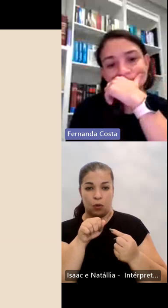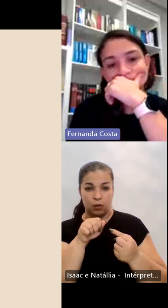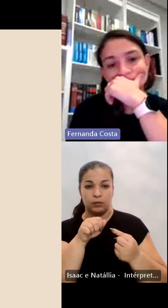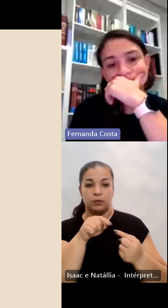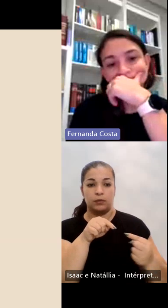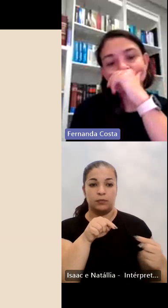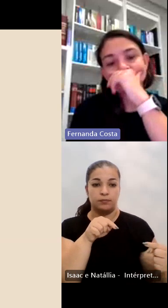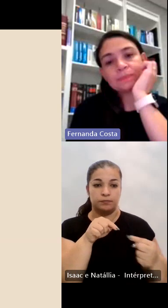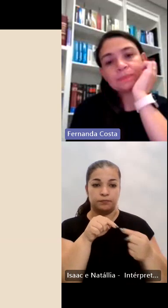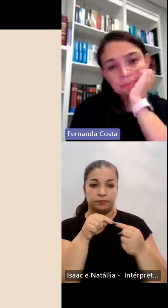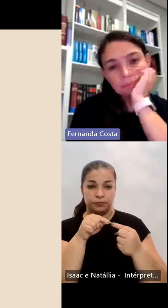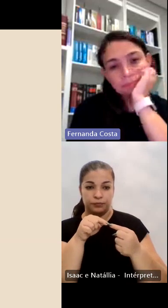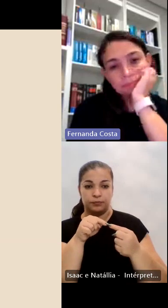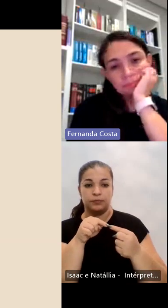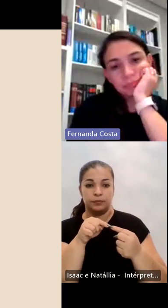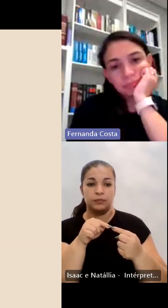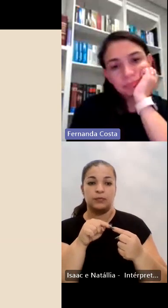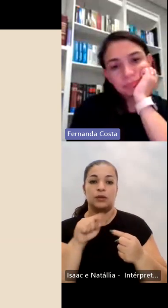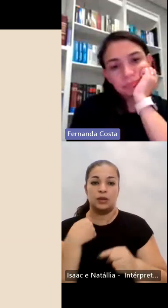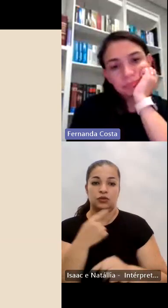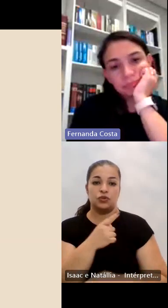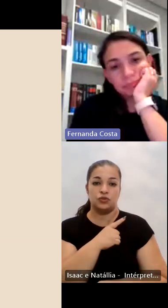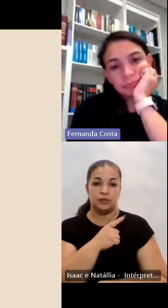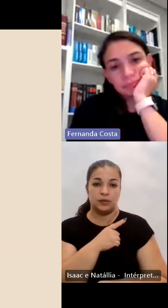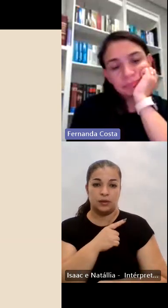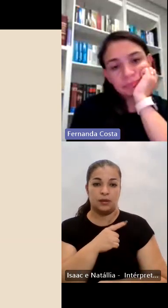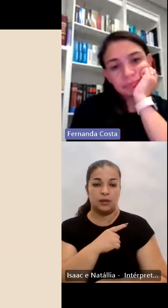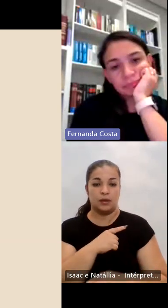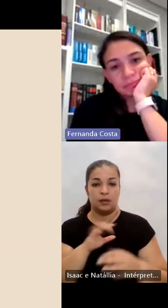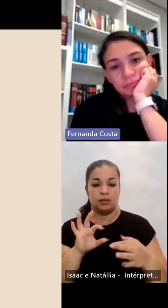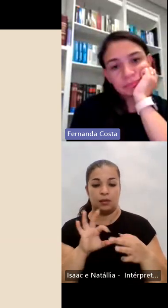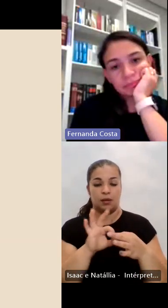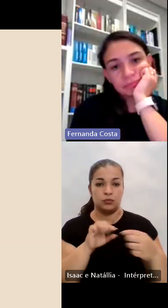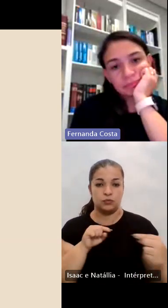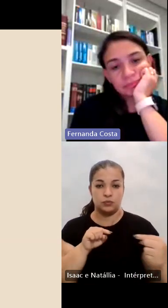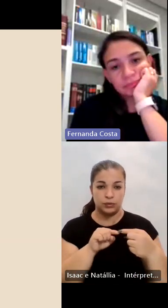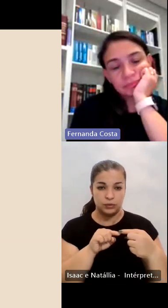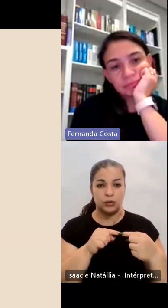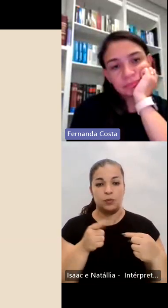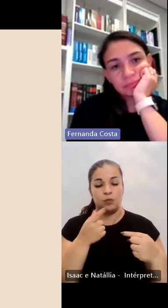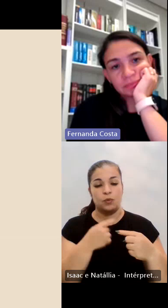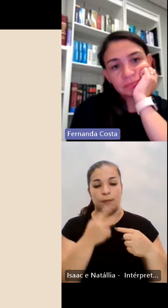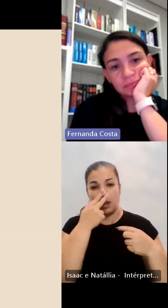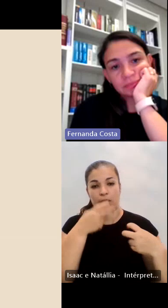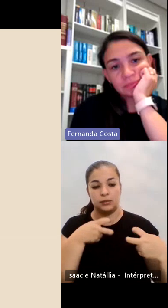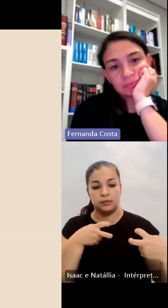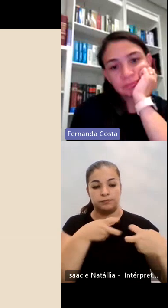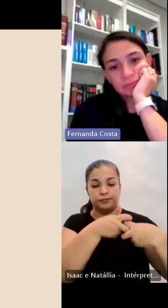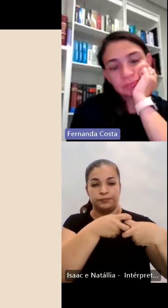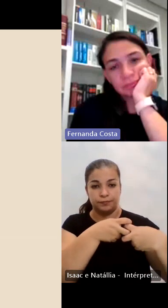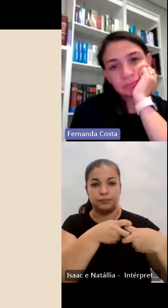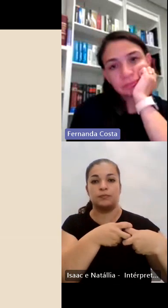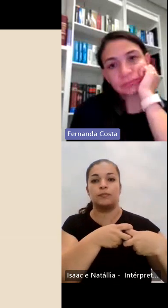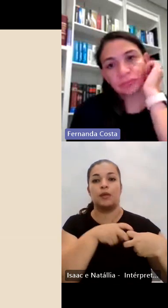estribo, que nós temos aqui, a bigorna e o estribo, ela encaixaria ali, é o que nós chamamos de